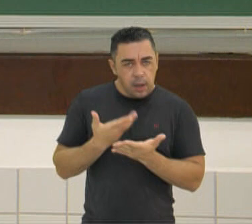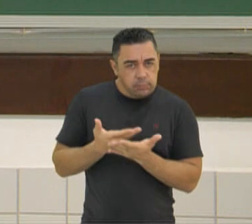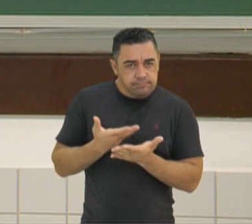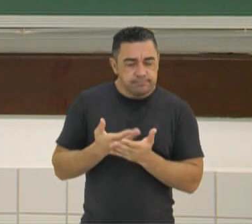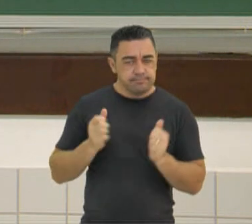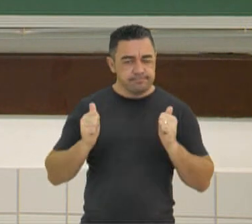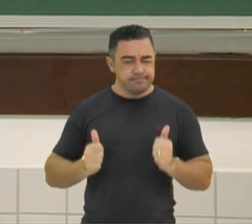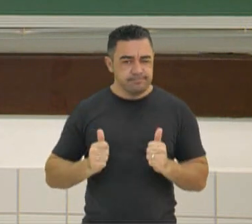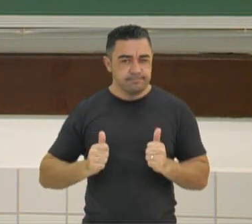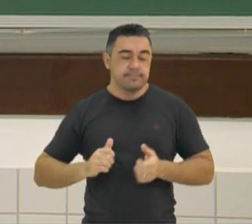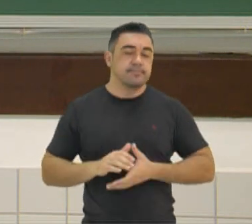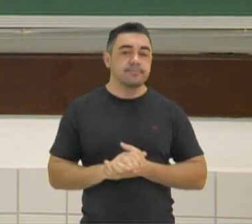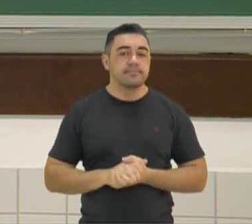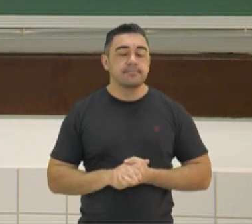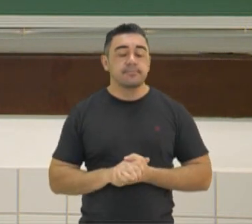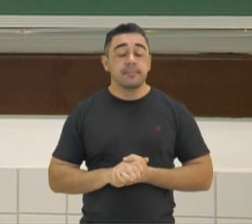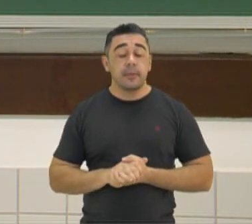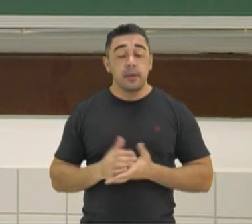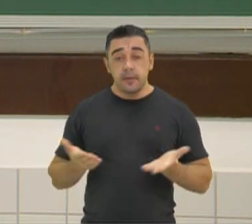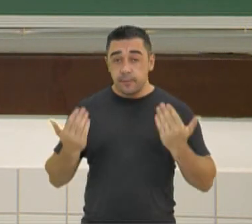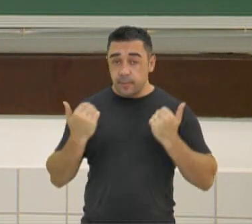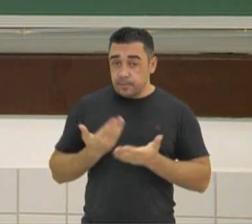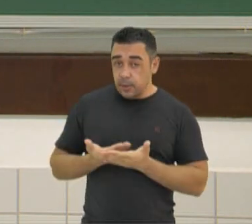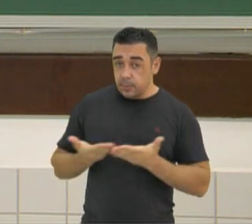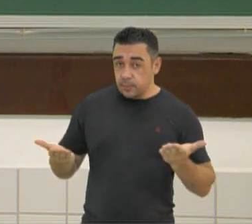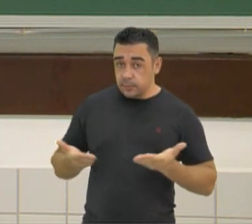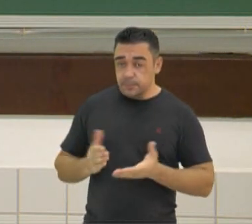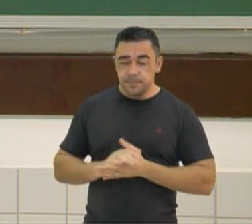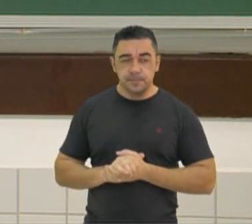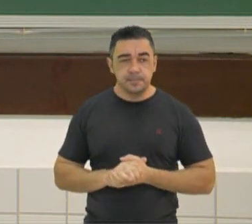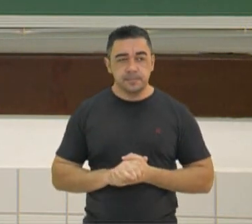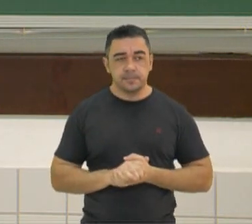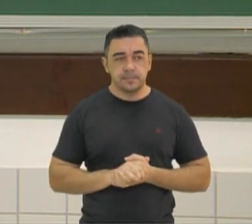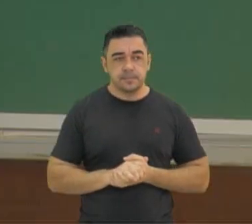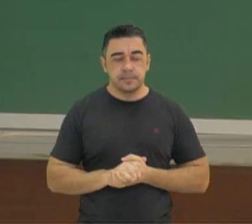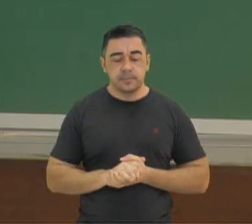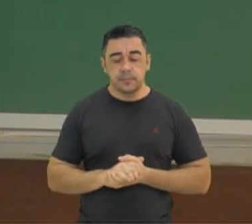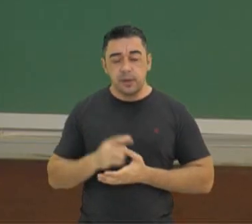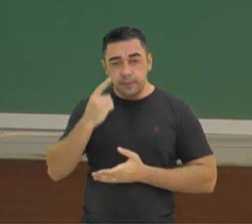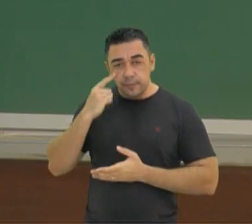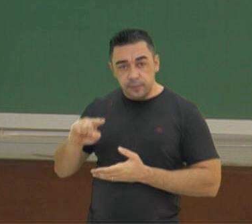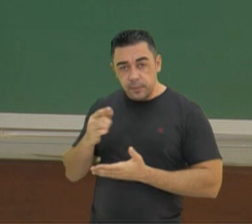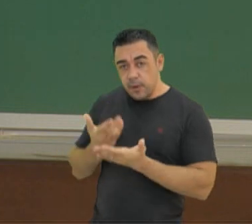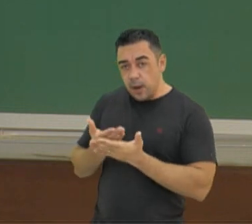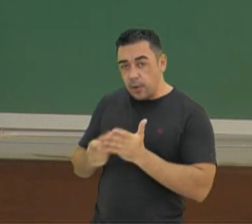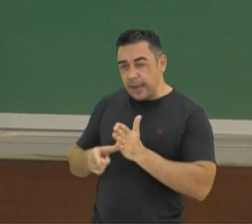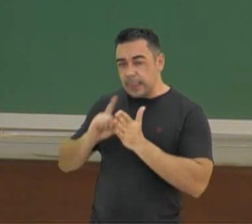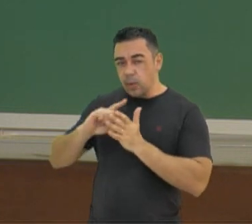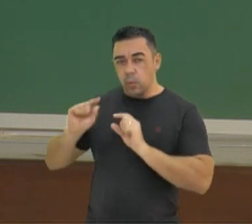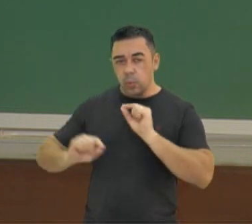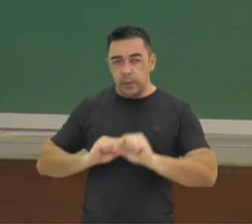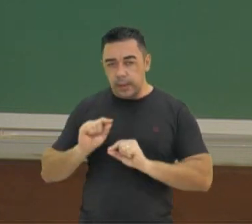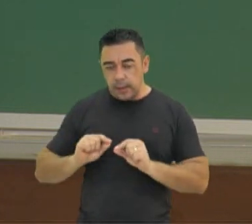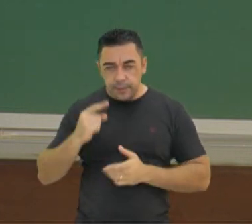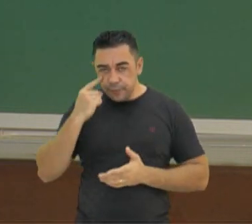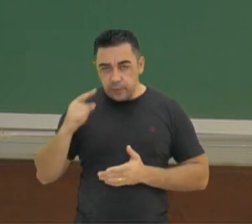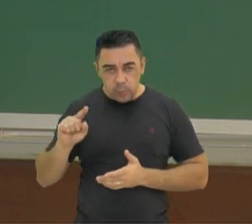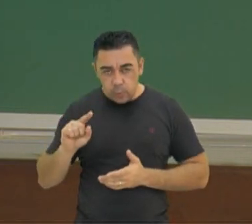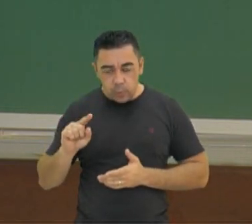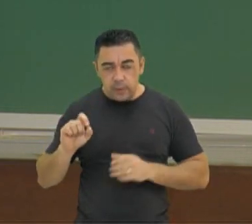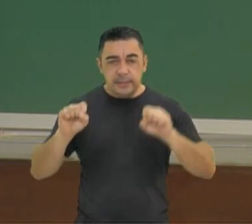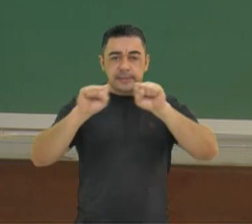atividades impressas. Tudo bem? Então vamos para a nossa aula de hoje. Vimos na aula anterior, o que vimos na aula